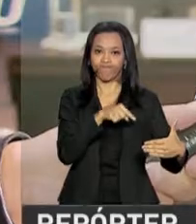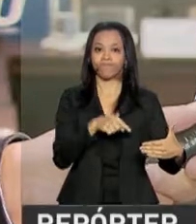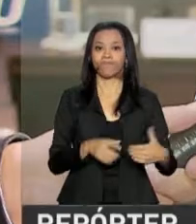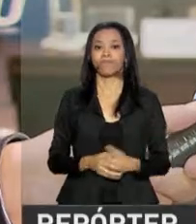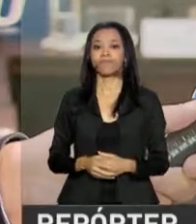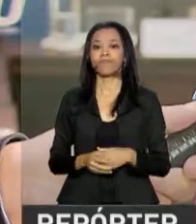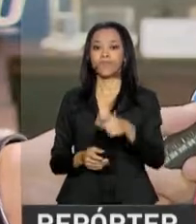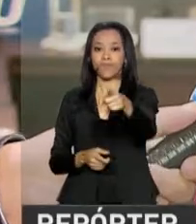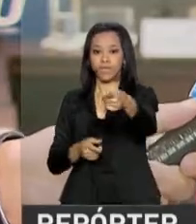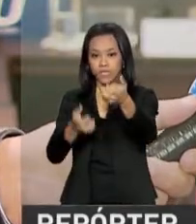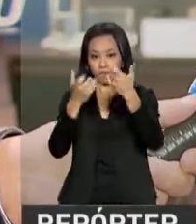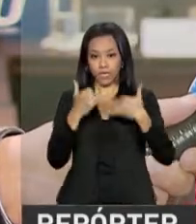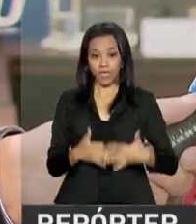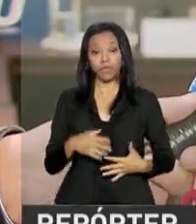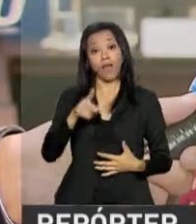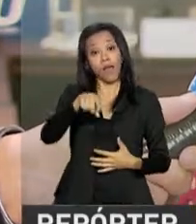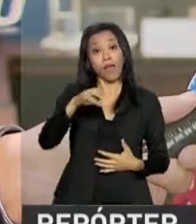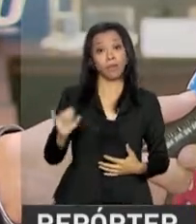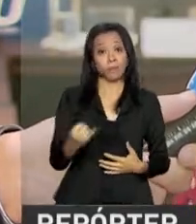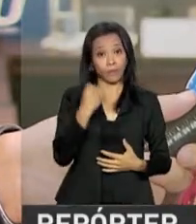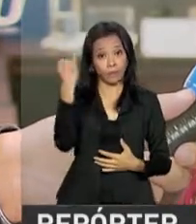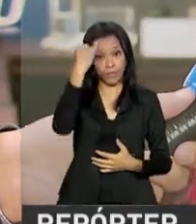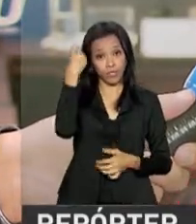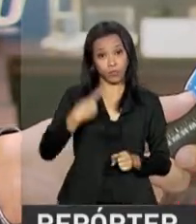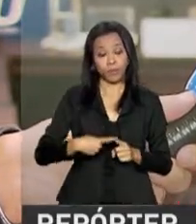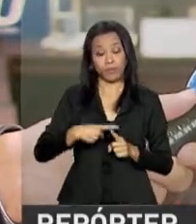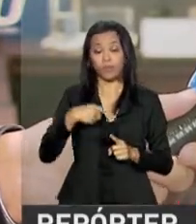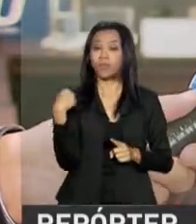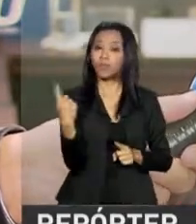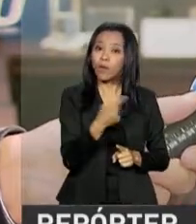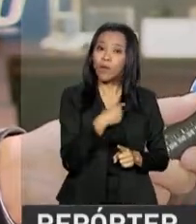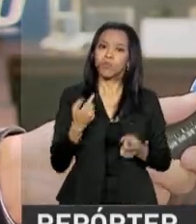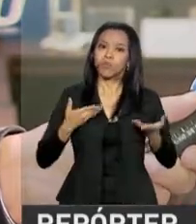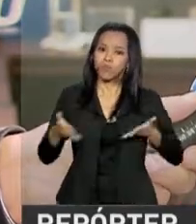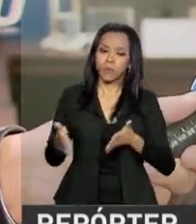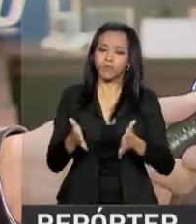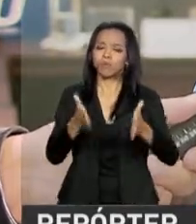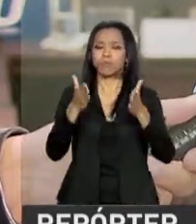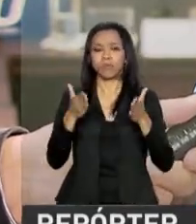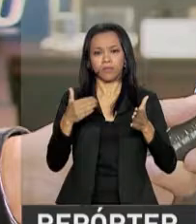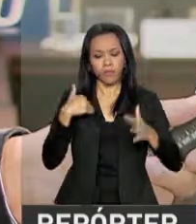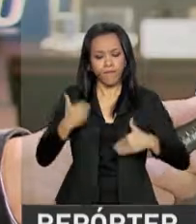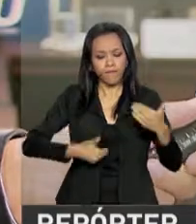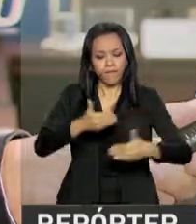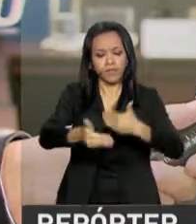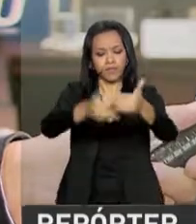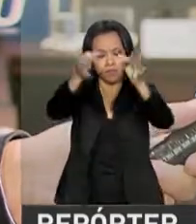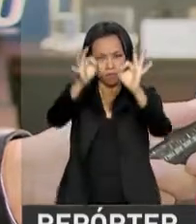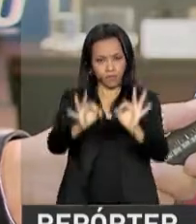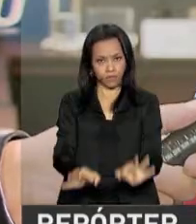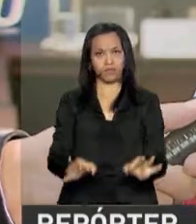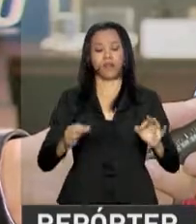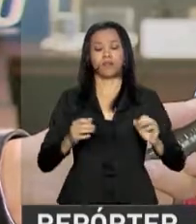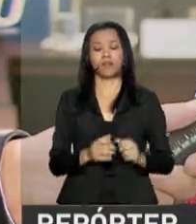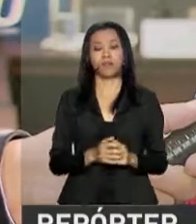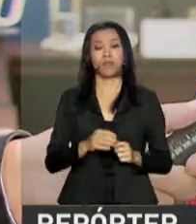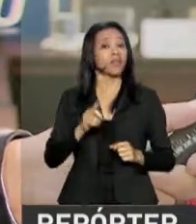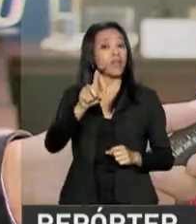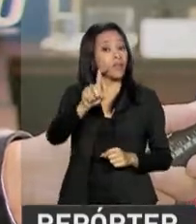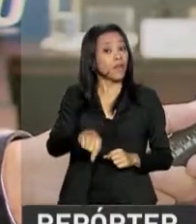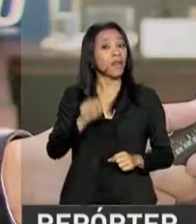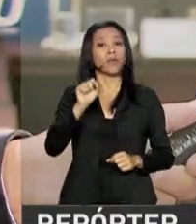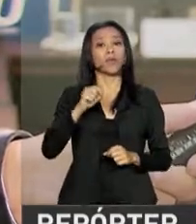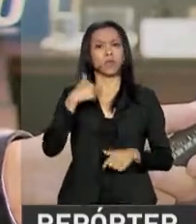é importante porque retrata que estamos caminhando e avançando é no rumo adequado que é o